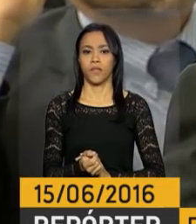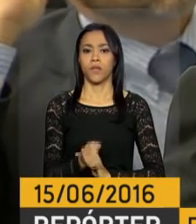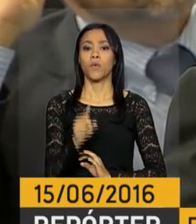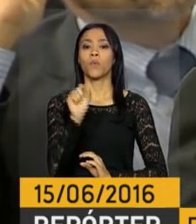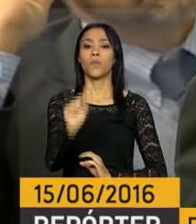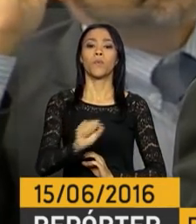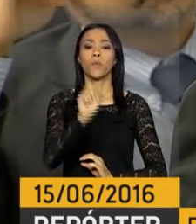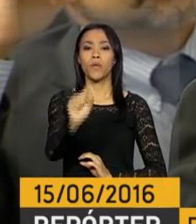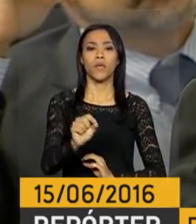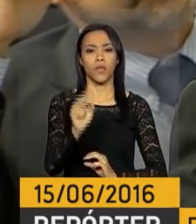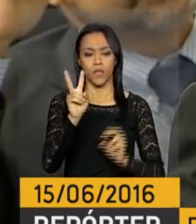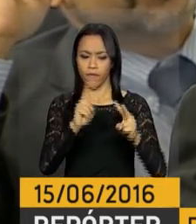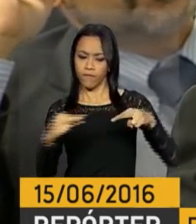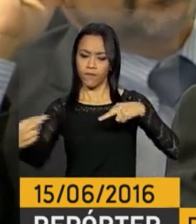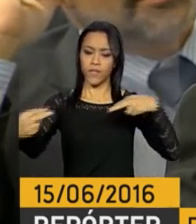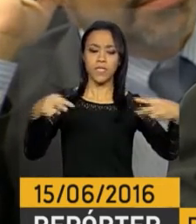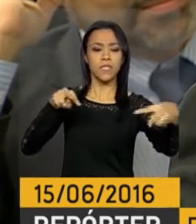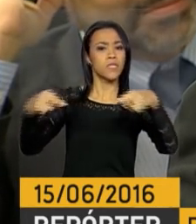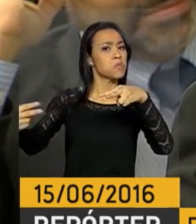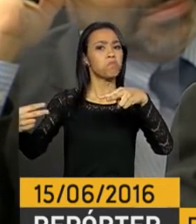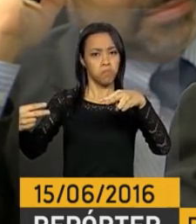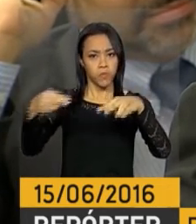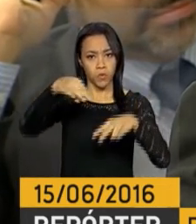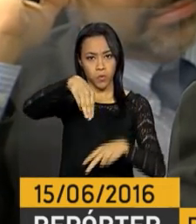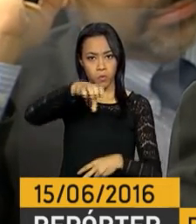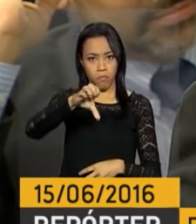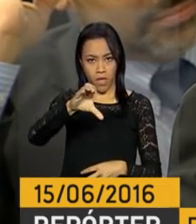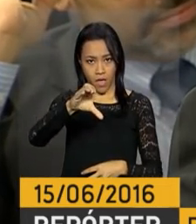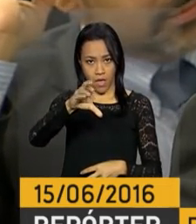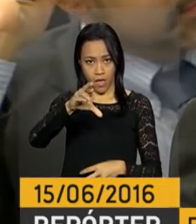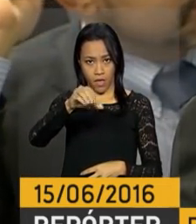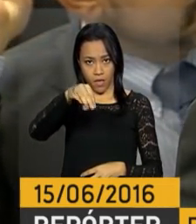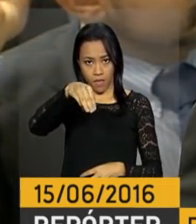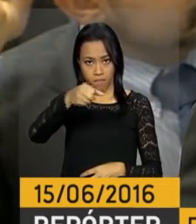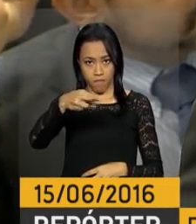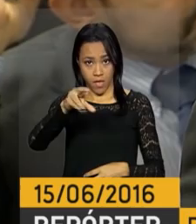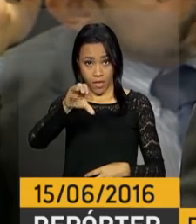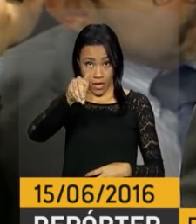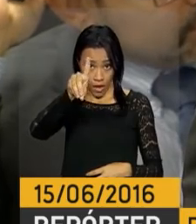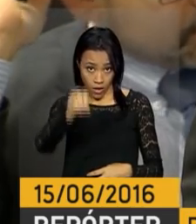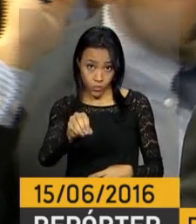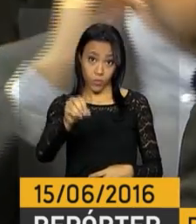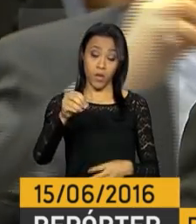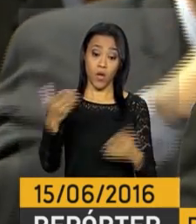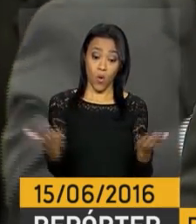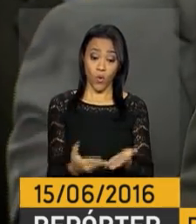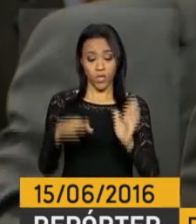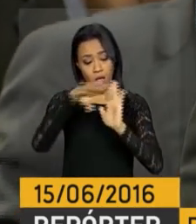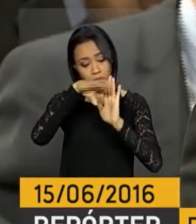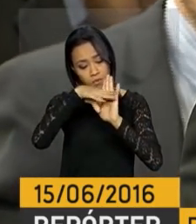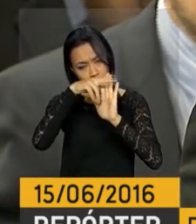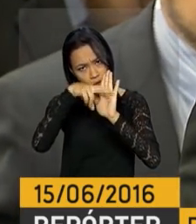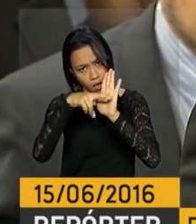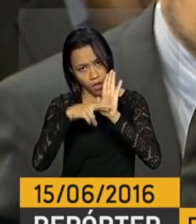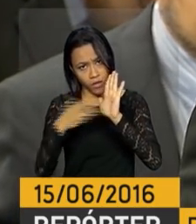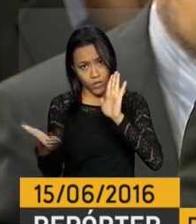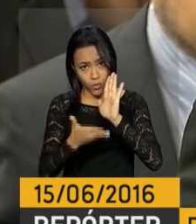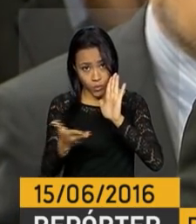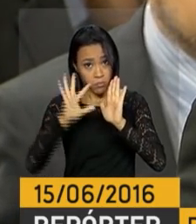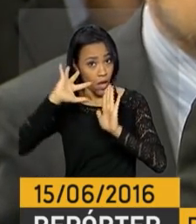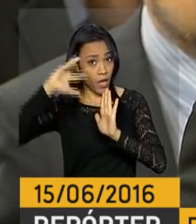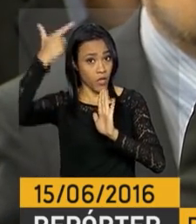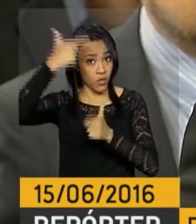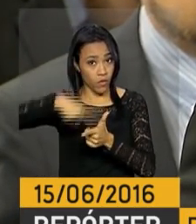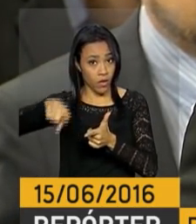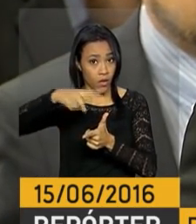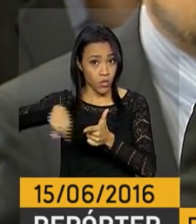percepção do do mercado aqui eh de que a medida anunciada hoje é insuficiente para retomada econômica. Eh, já que o senhor